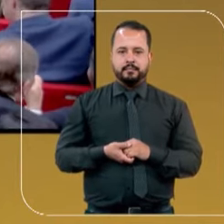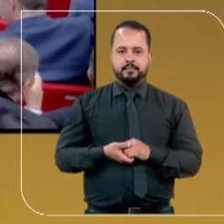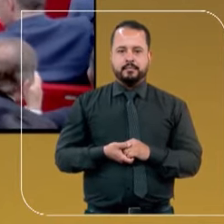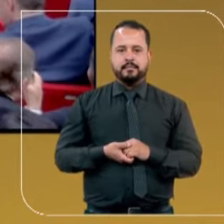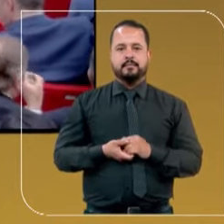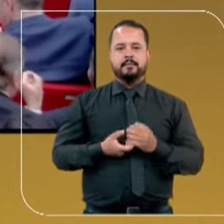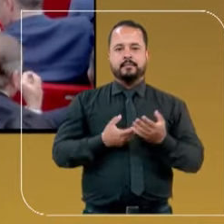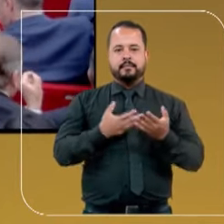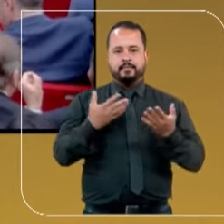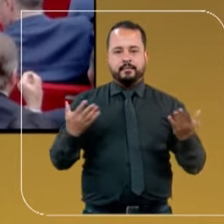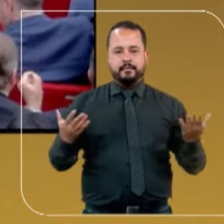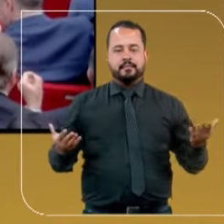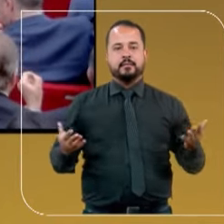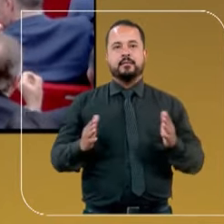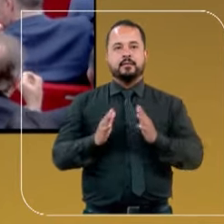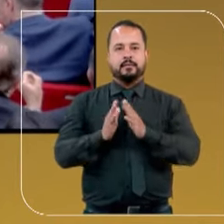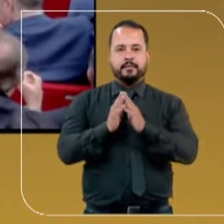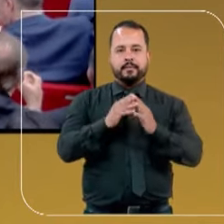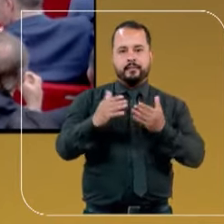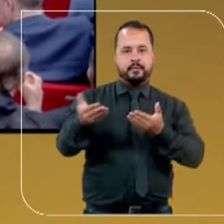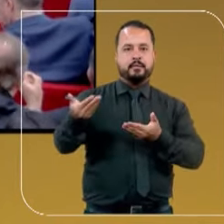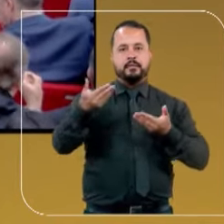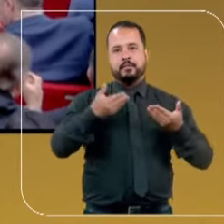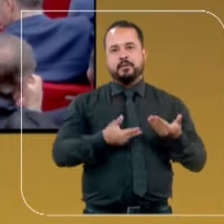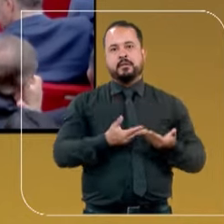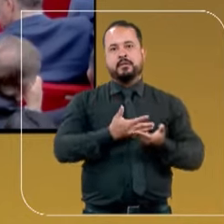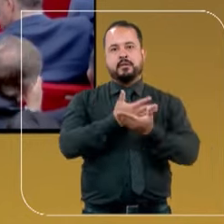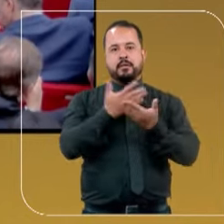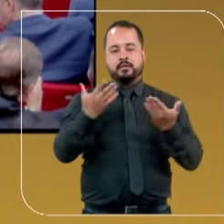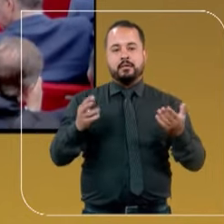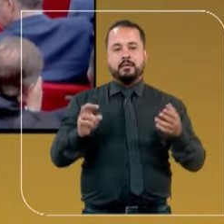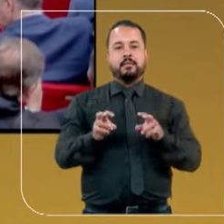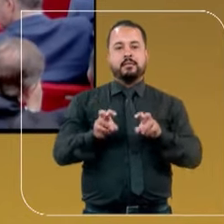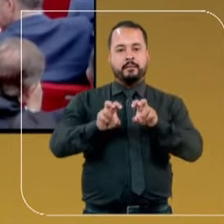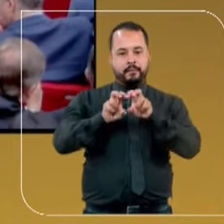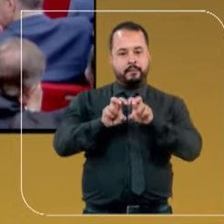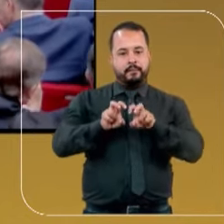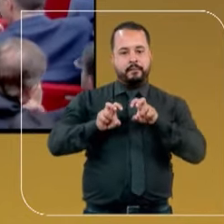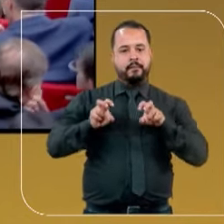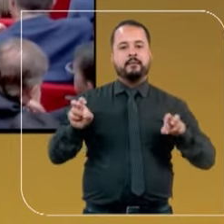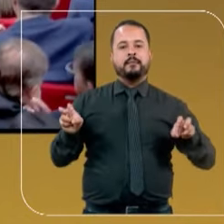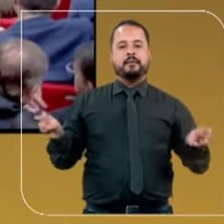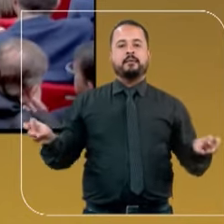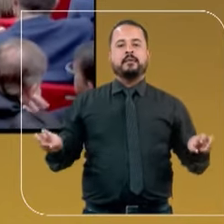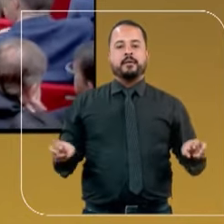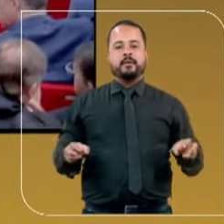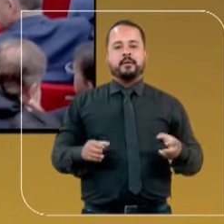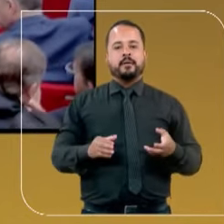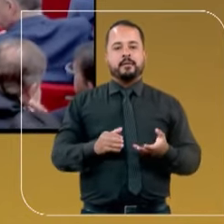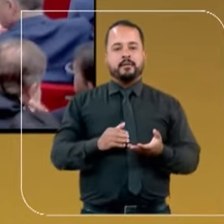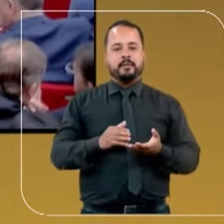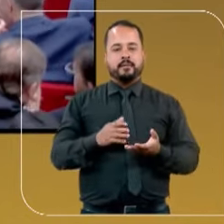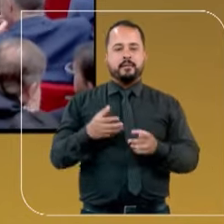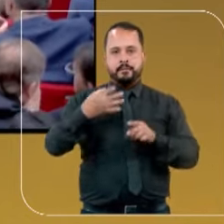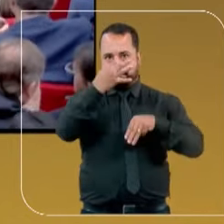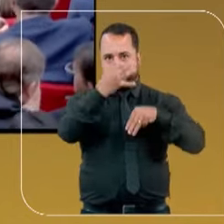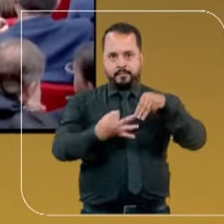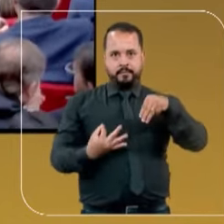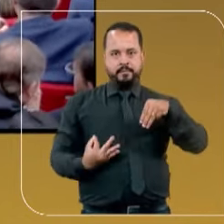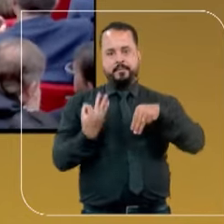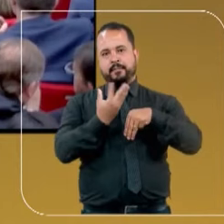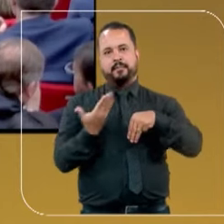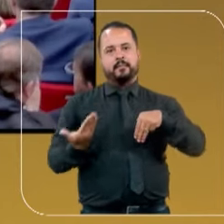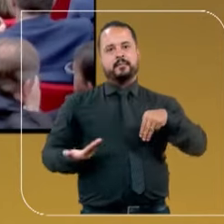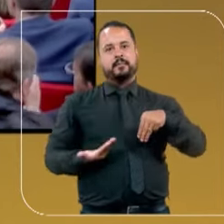Solicitamos a gentileza das convidadas e dos convidados de permanecerem em seus assentos para que as senhoras ministras e senhores ministros